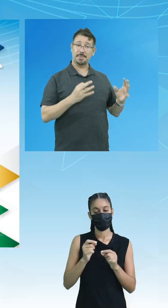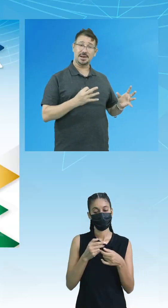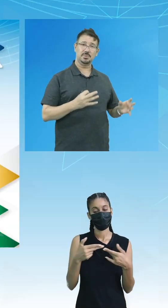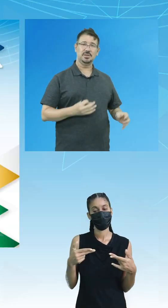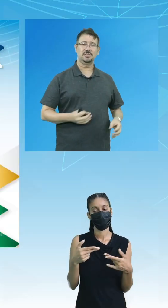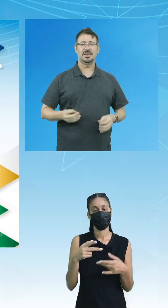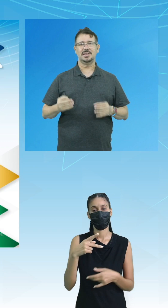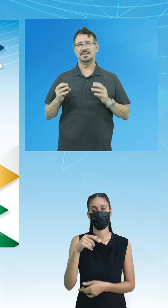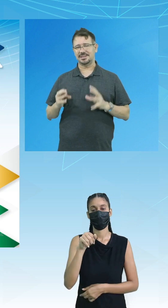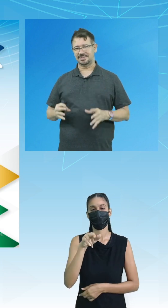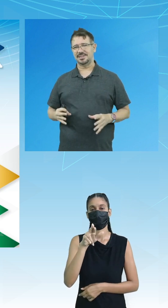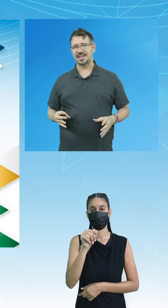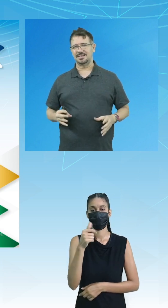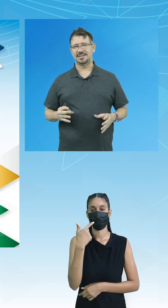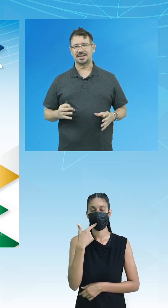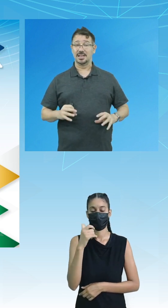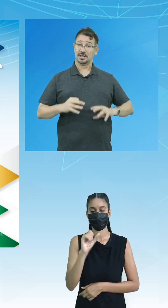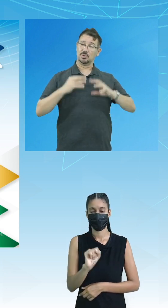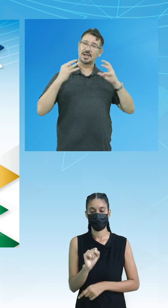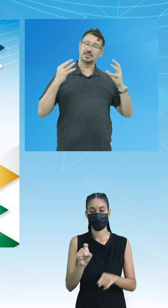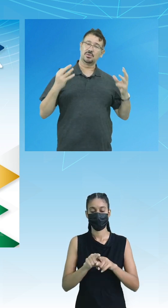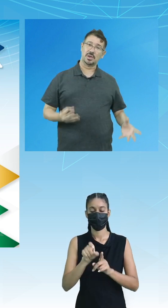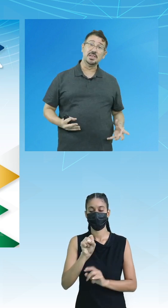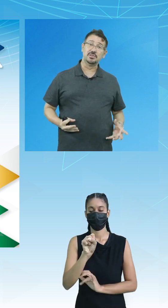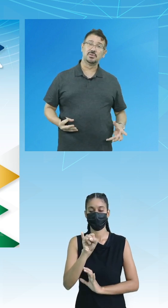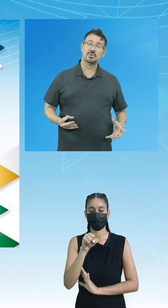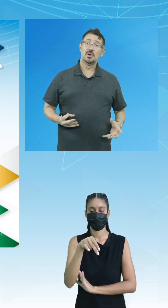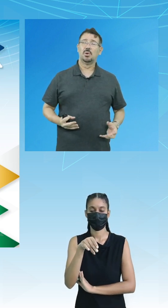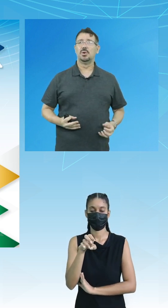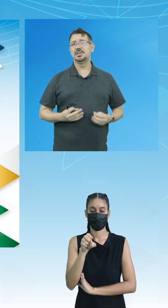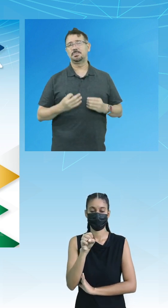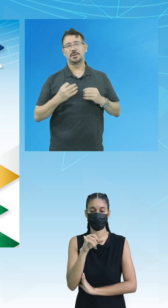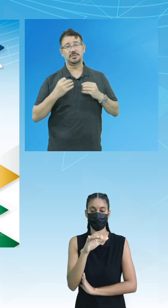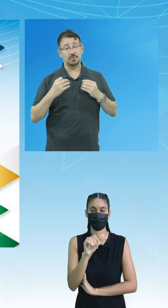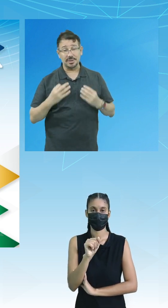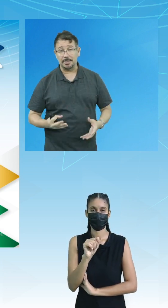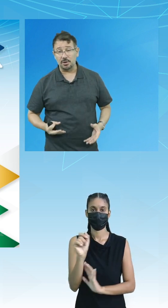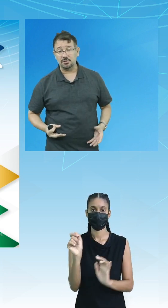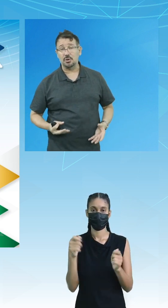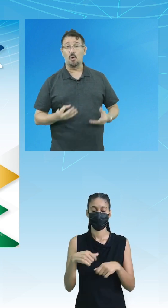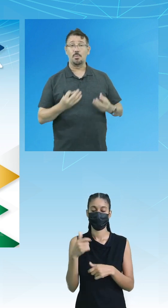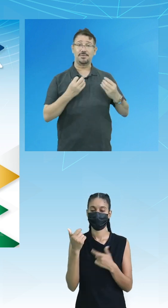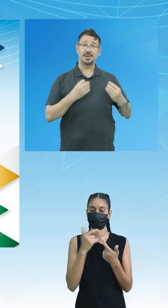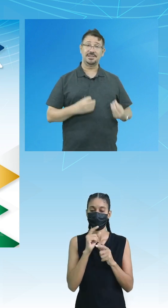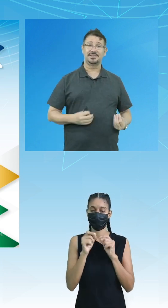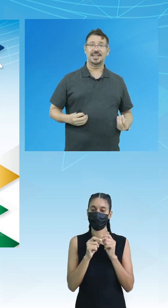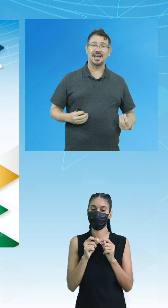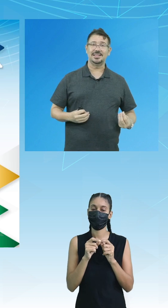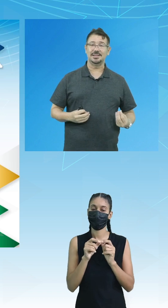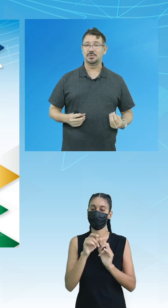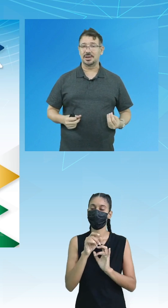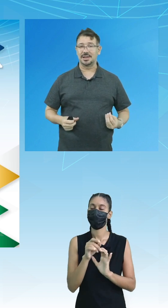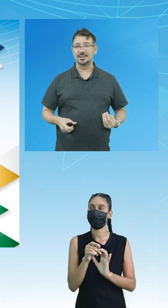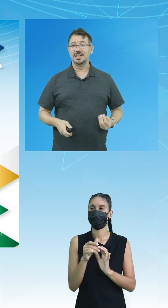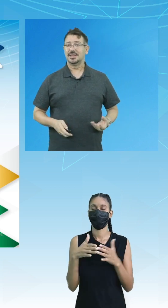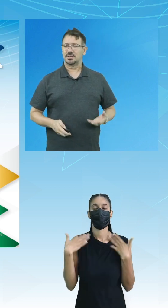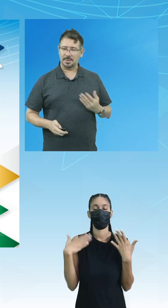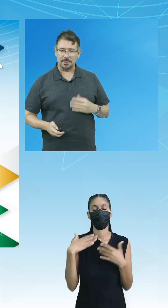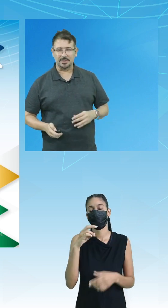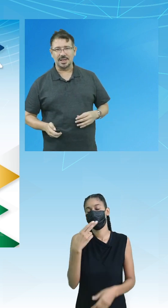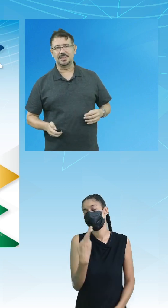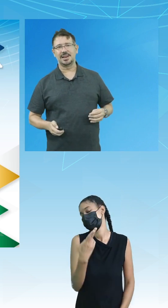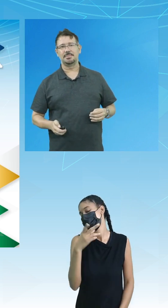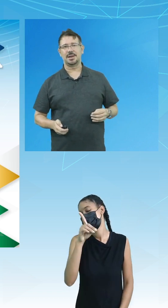da paralinguística e da cinésica. No caso, o riso pode ser um deboche ou uma felicidade muito grande,